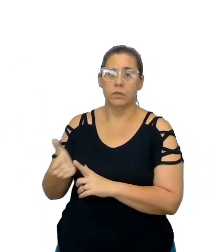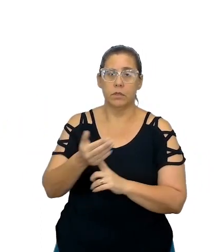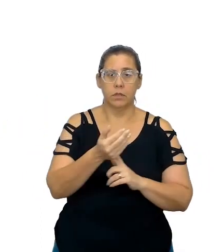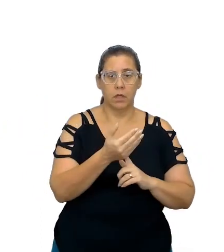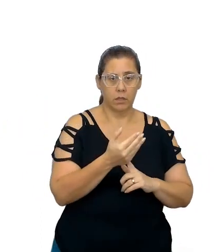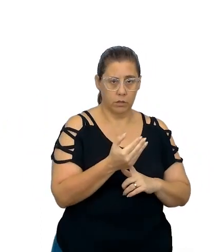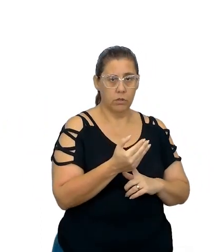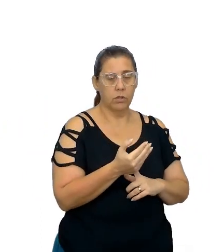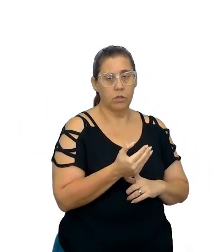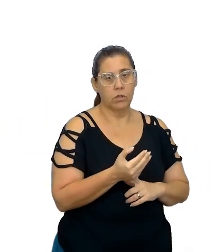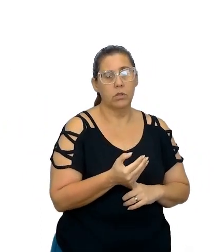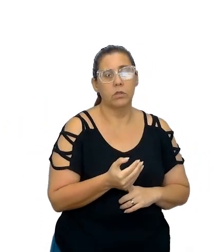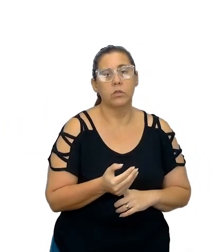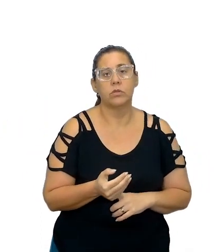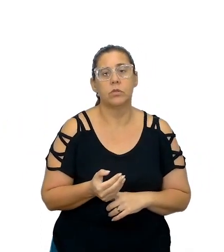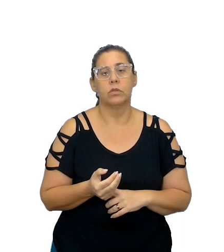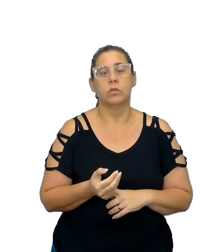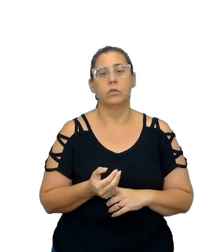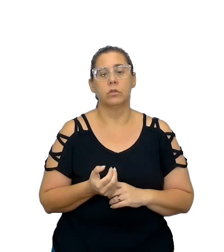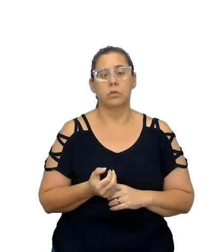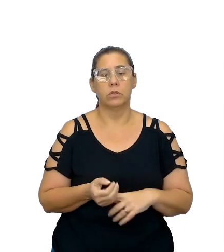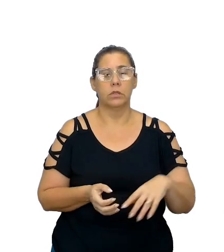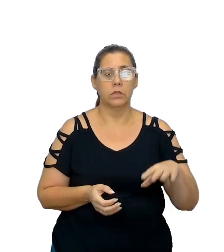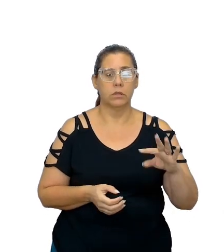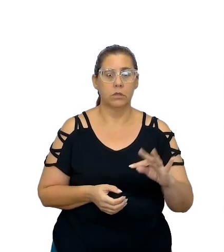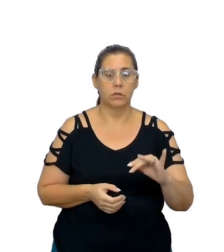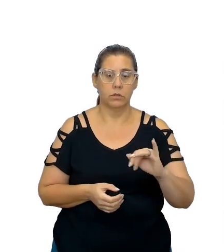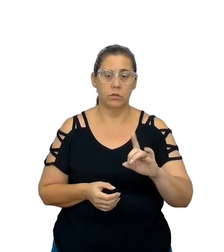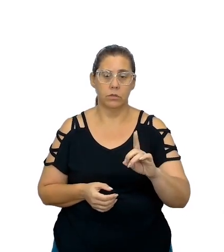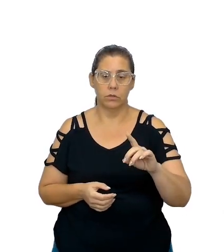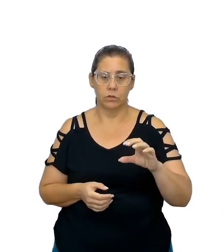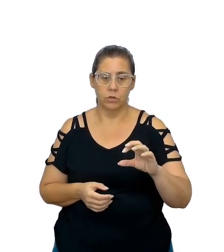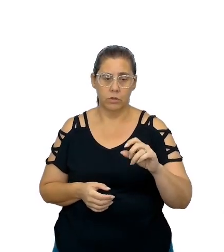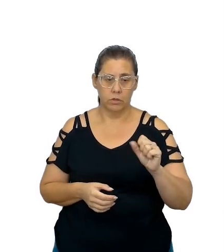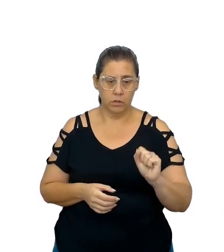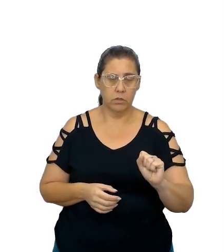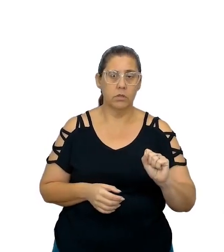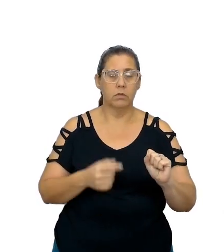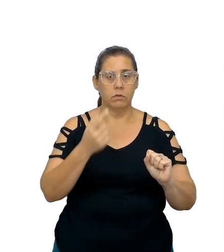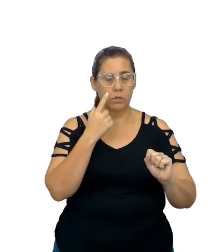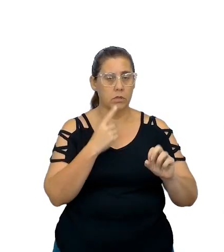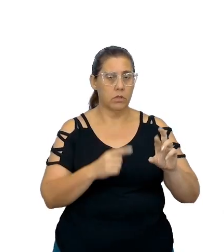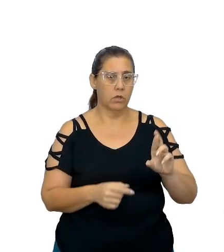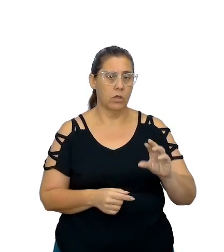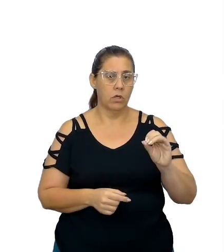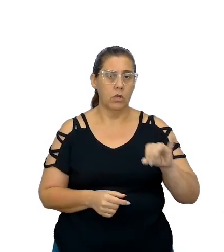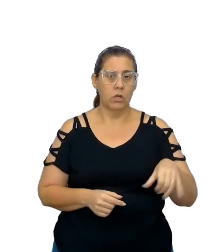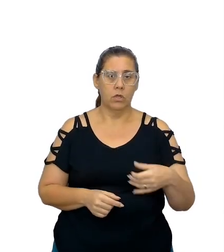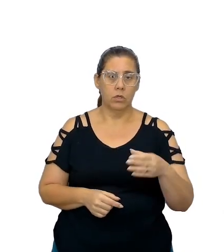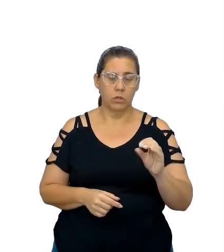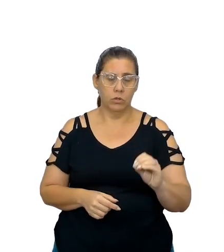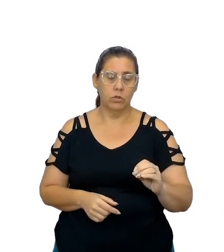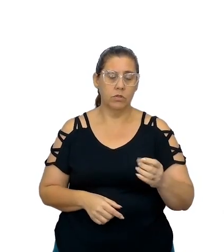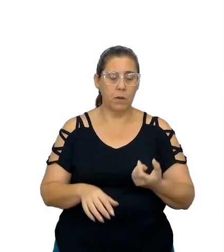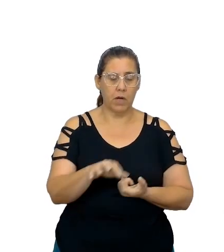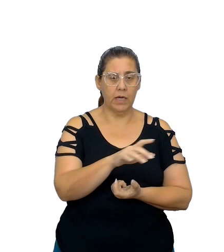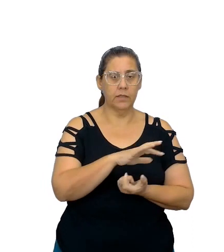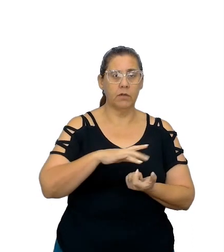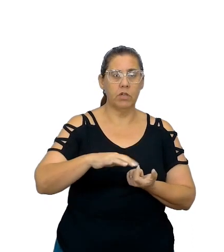digitais de informação e comunicação, as chamadas TDICs, né? Segundo Rojo, os